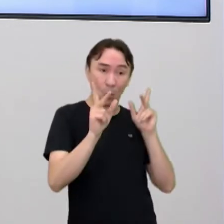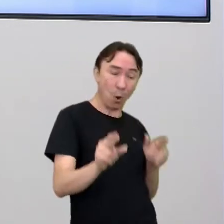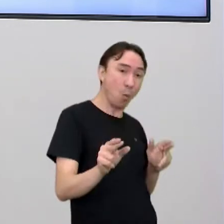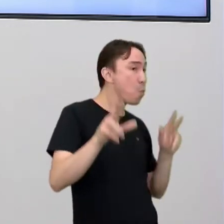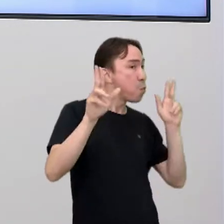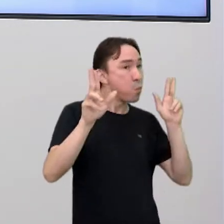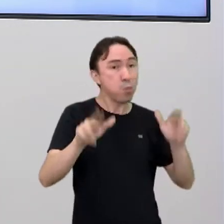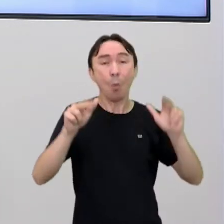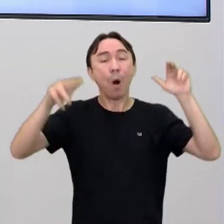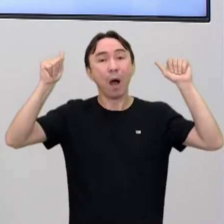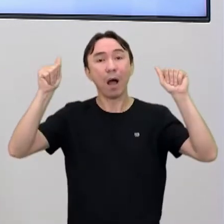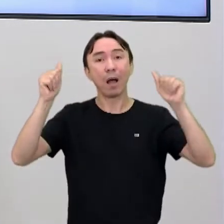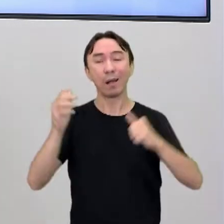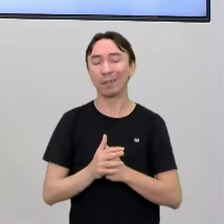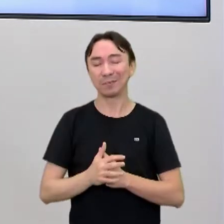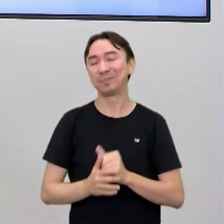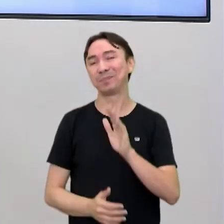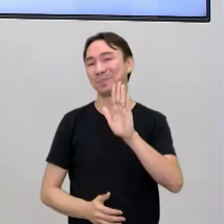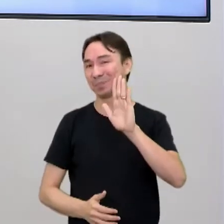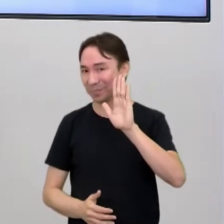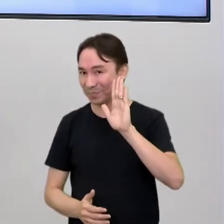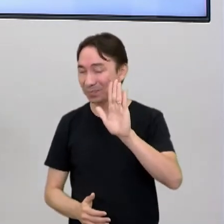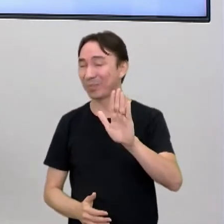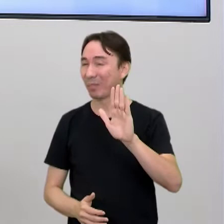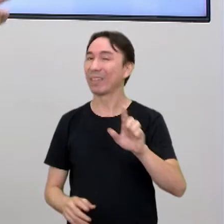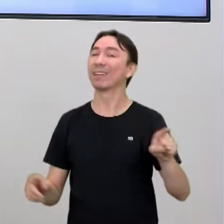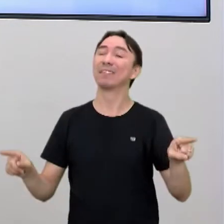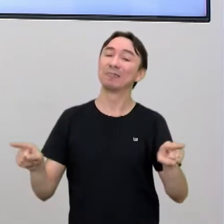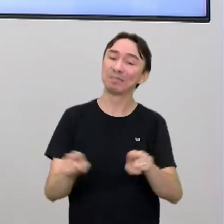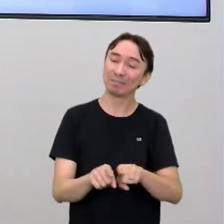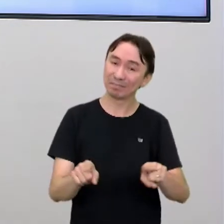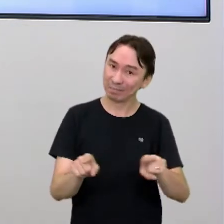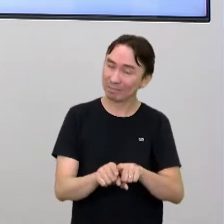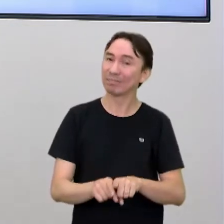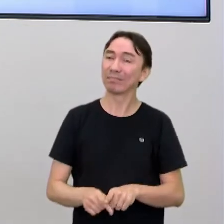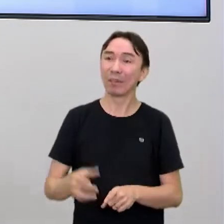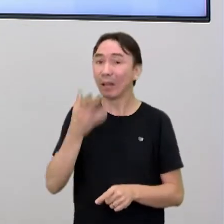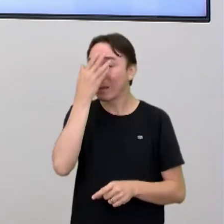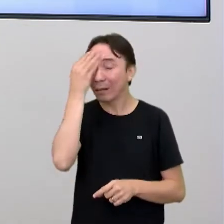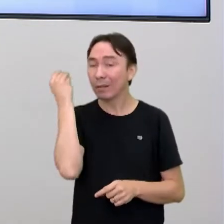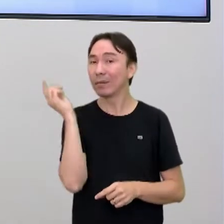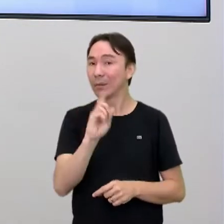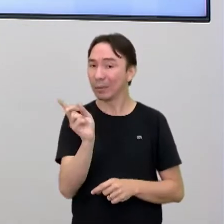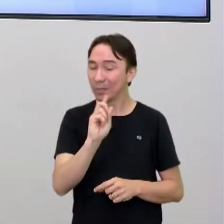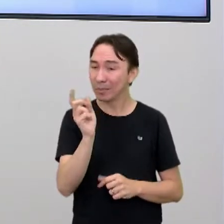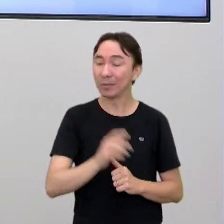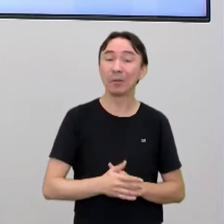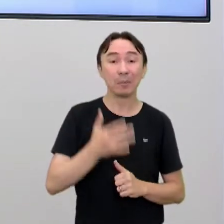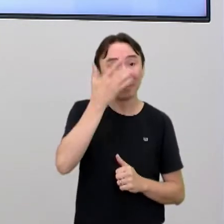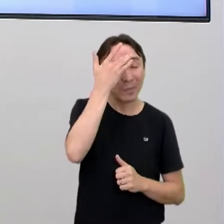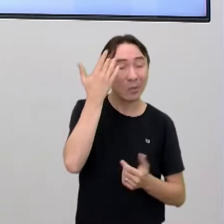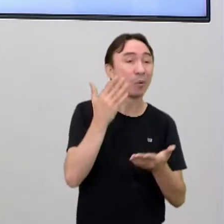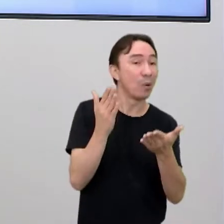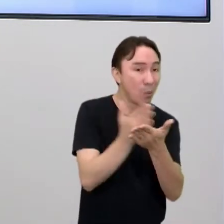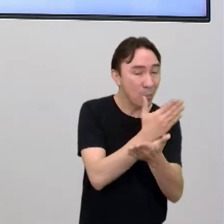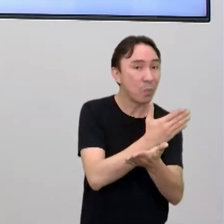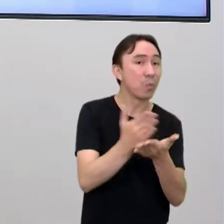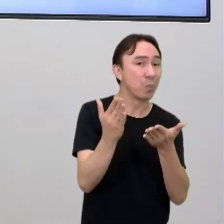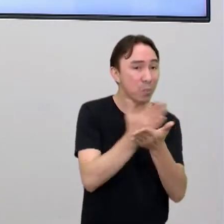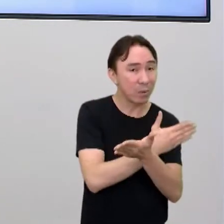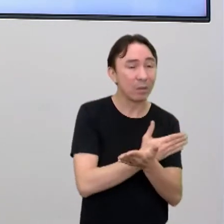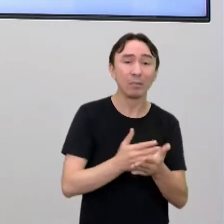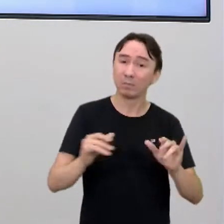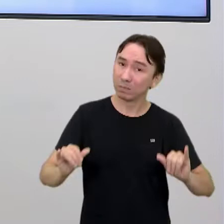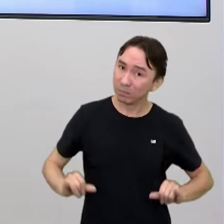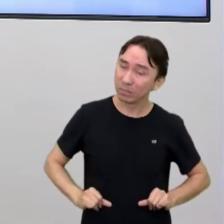a gente jamais pode esquecer que não foi todo mundo que se beneficiou disso. Nós temos